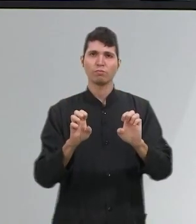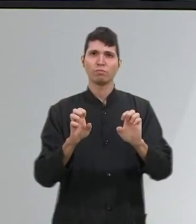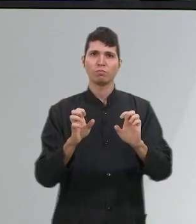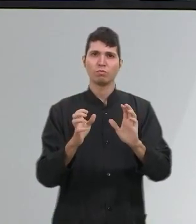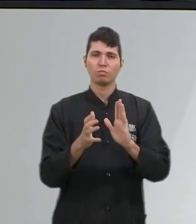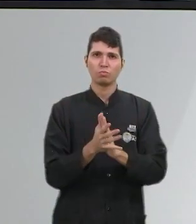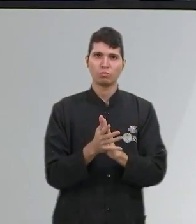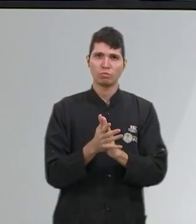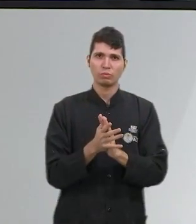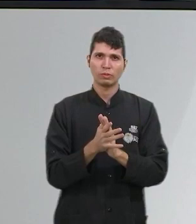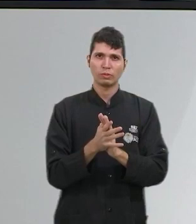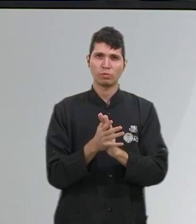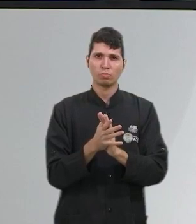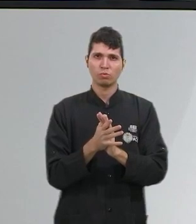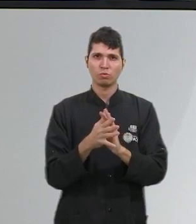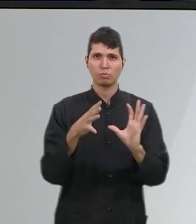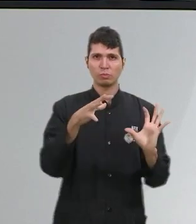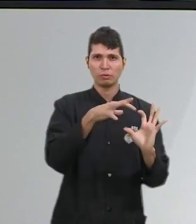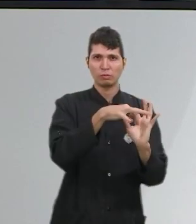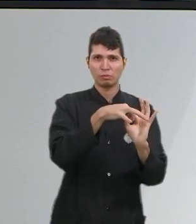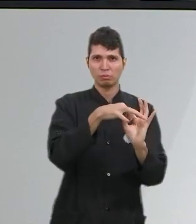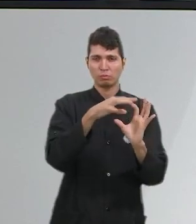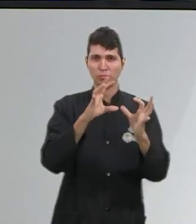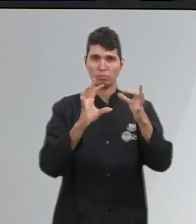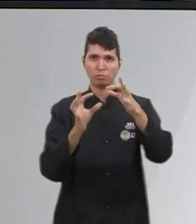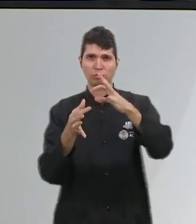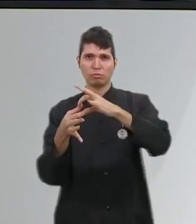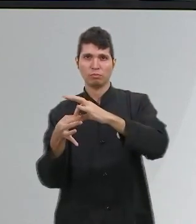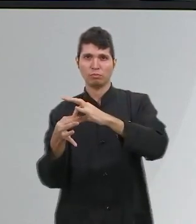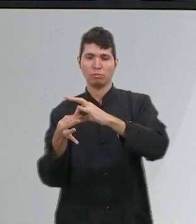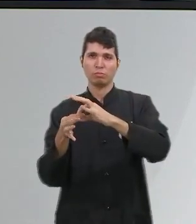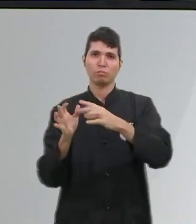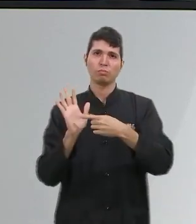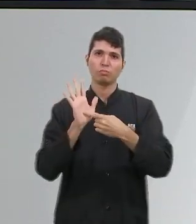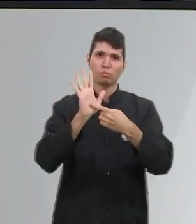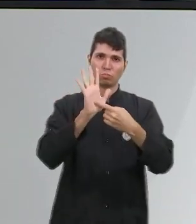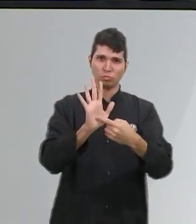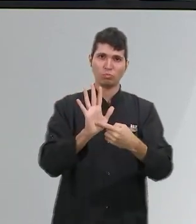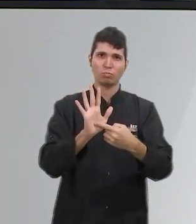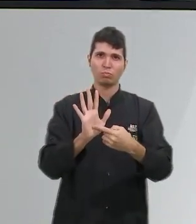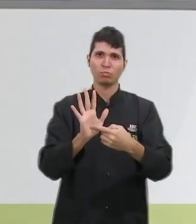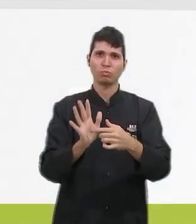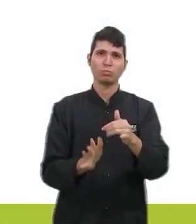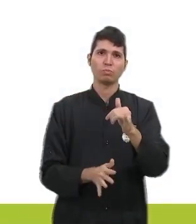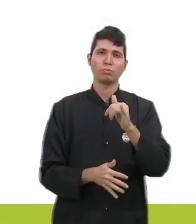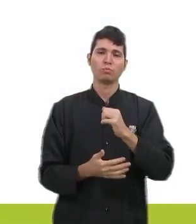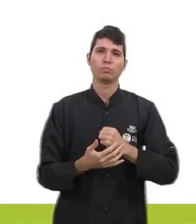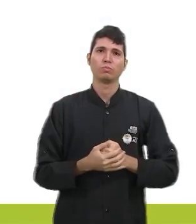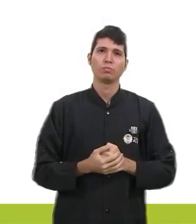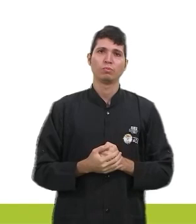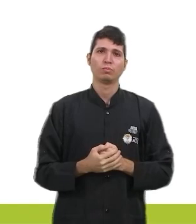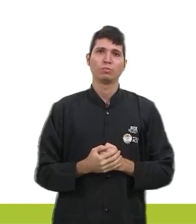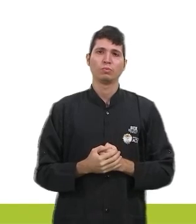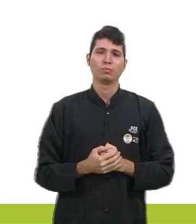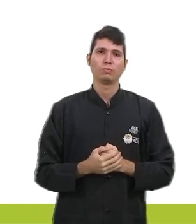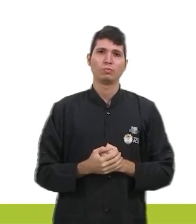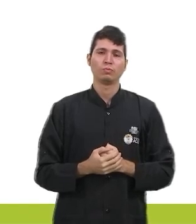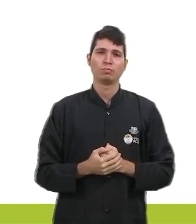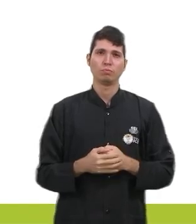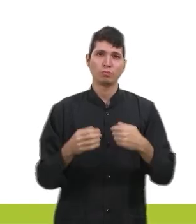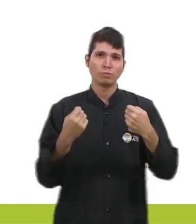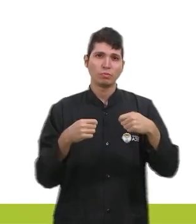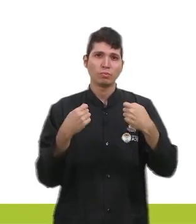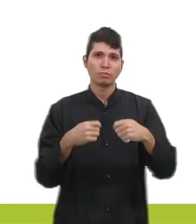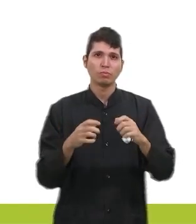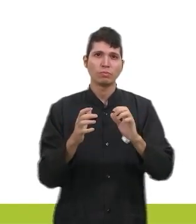os compostos eles podem aparecer, tá? Primeiro passo aqui, devemos entender o que